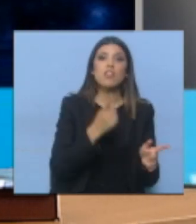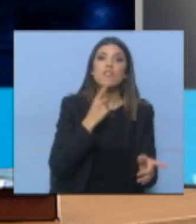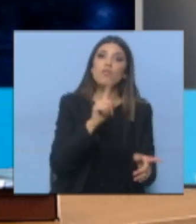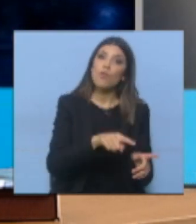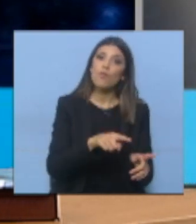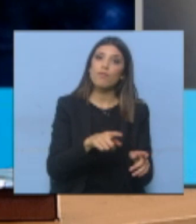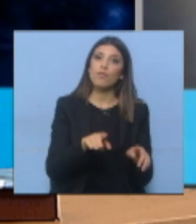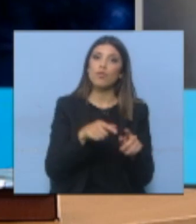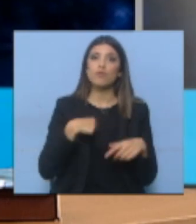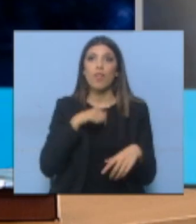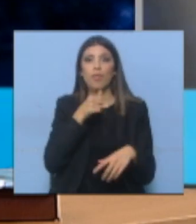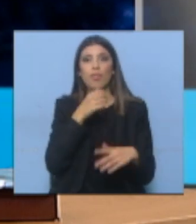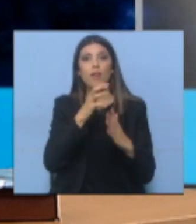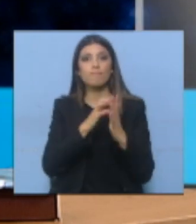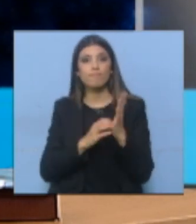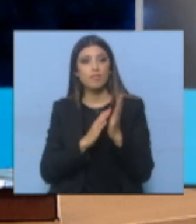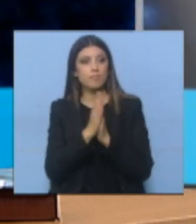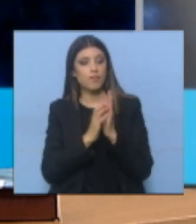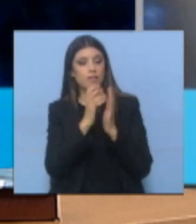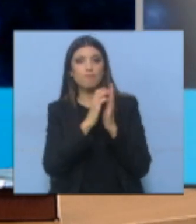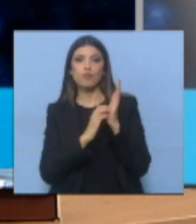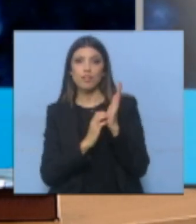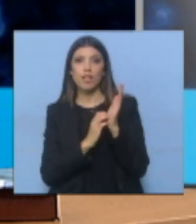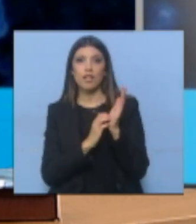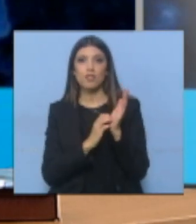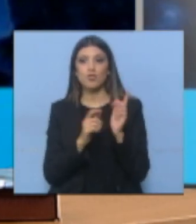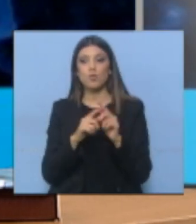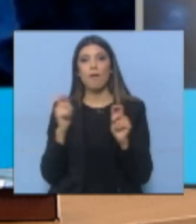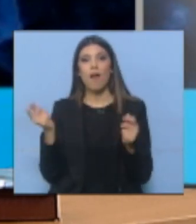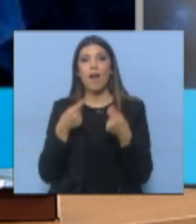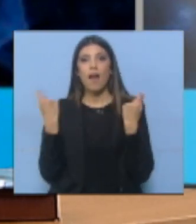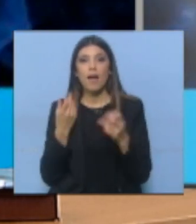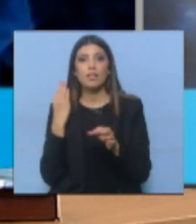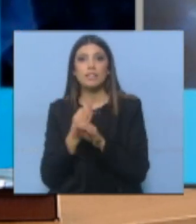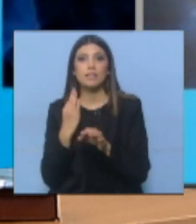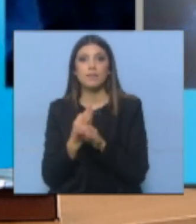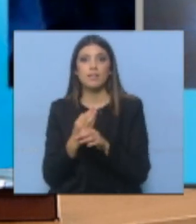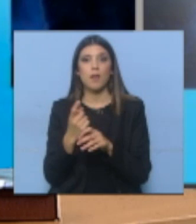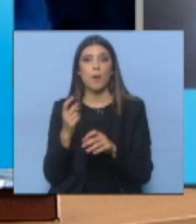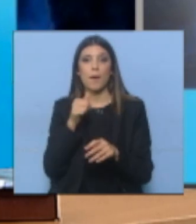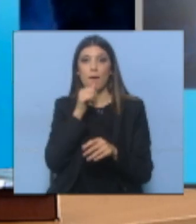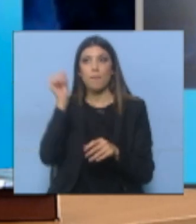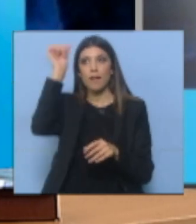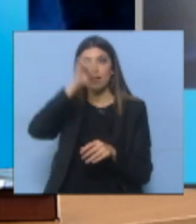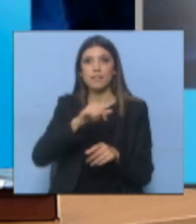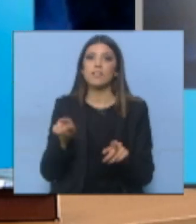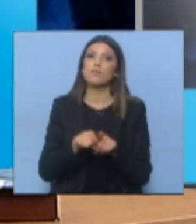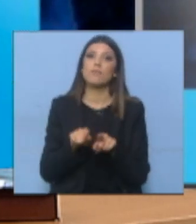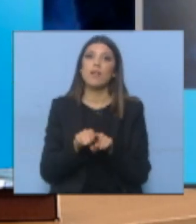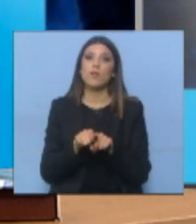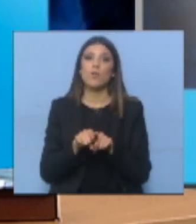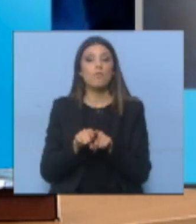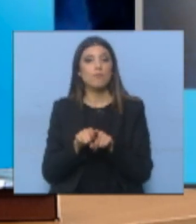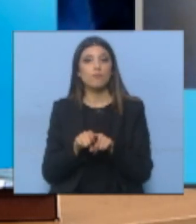como inspirador para a celebração do batismo e para a consciência daquilo que o batismo realiza em nós. Portanto, toda a